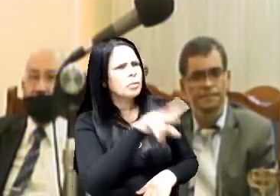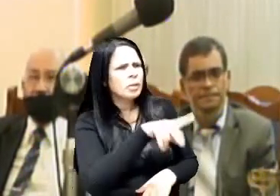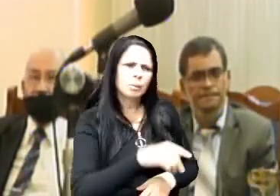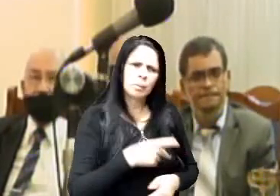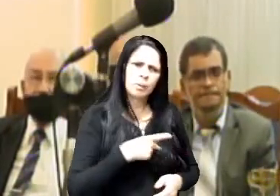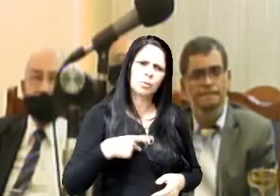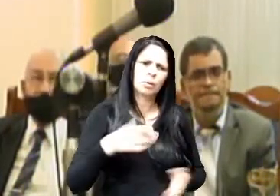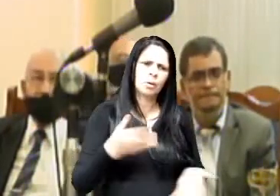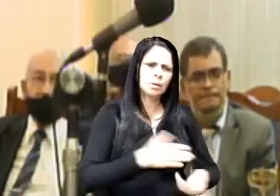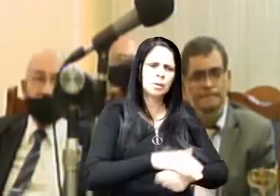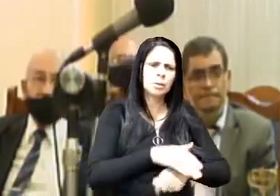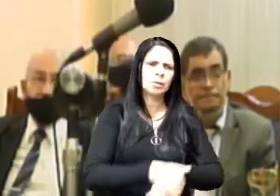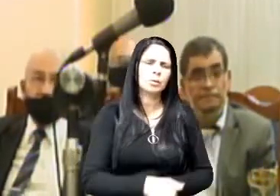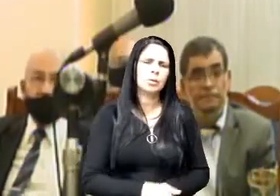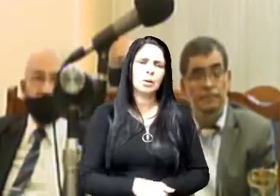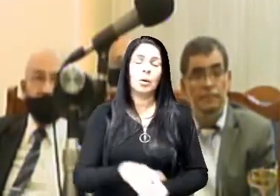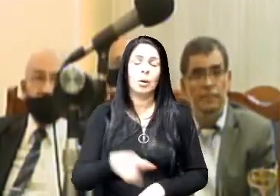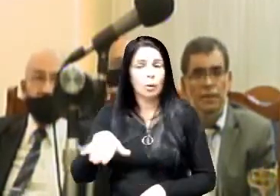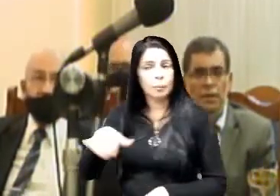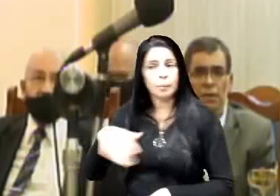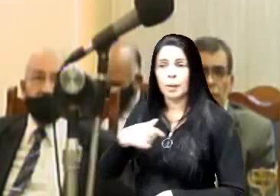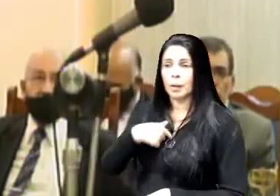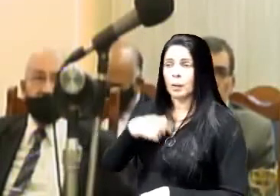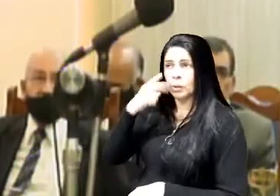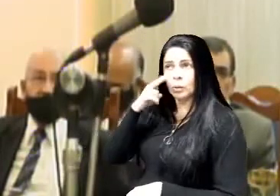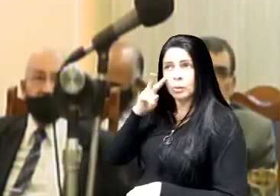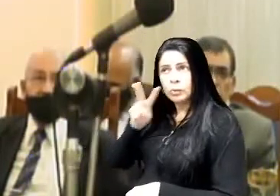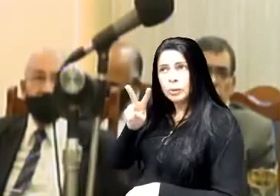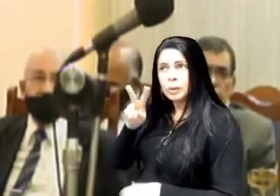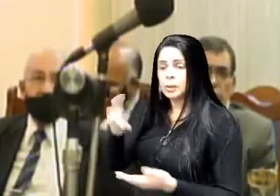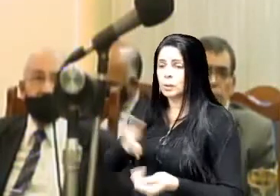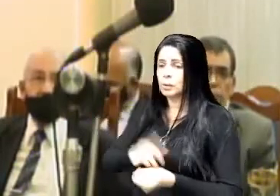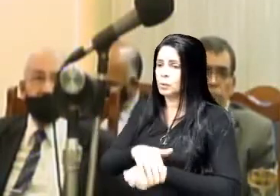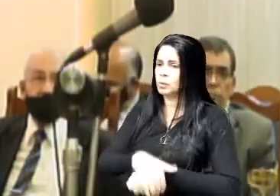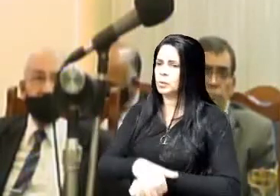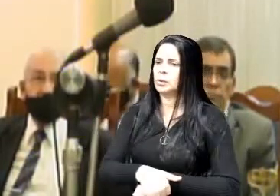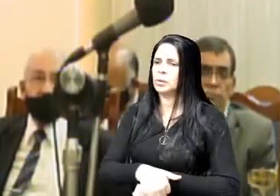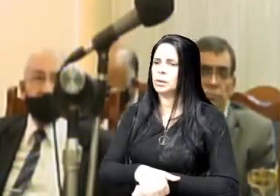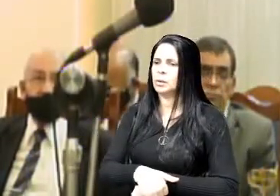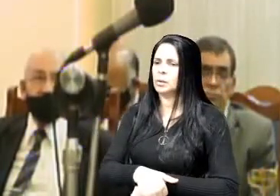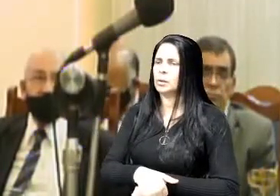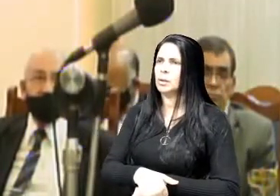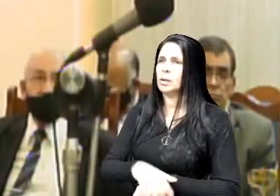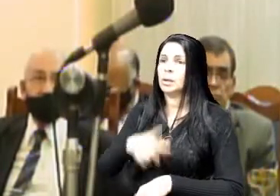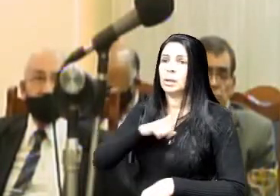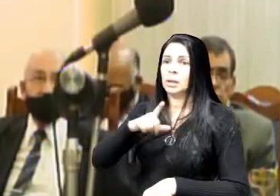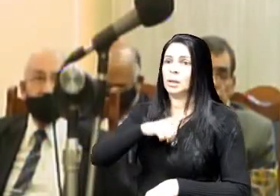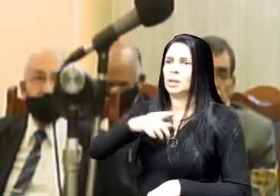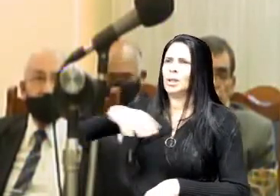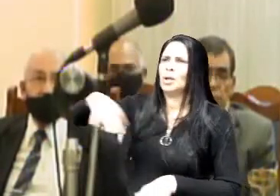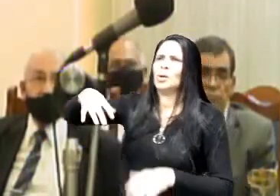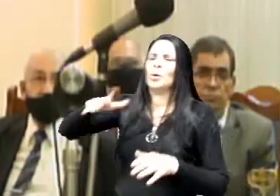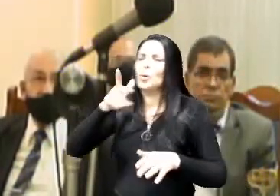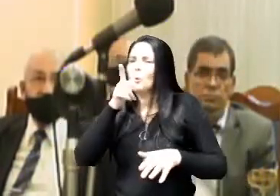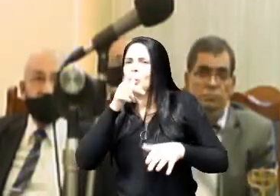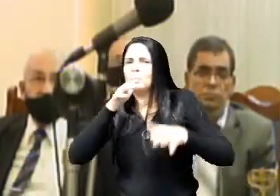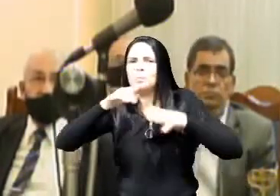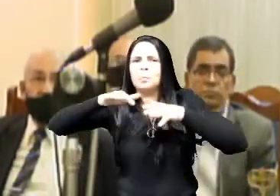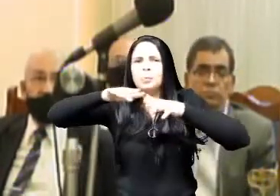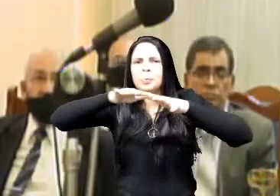noite? A visão que eu tenho essa noite. Tem uma ave bem grande aqui sobrevoando sobre